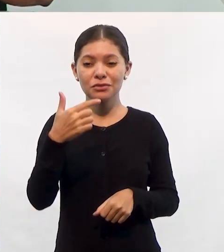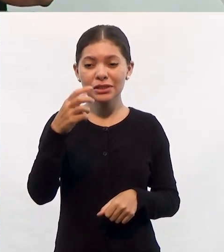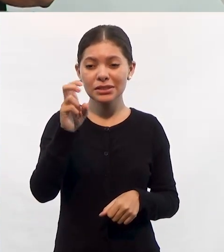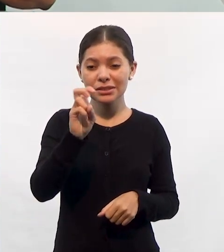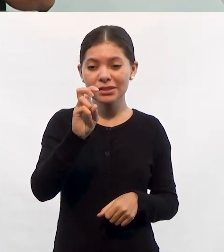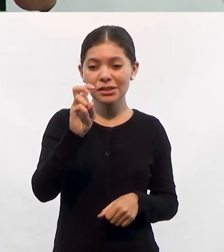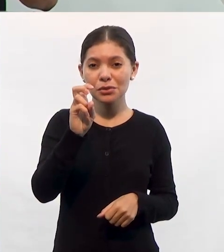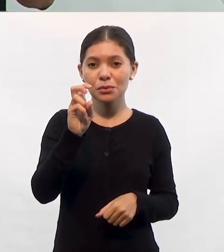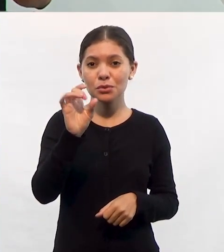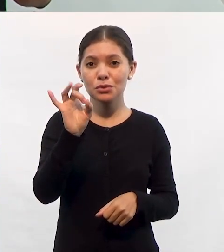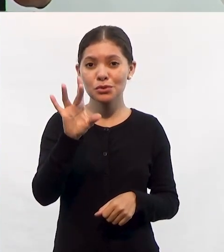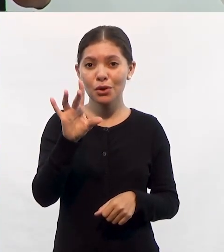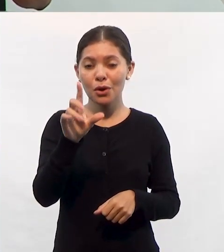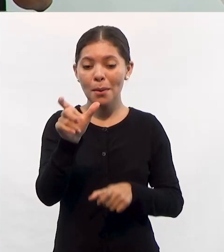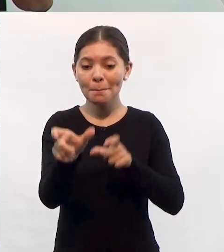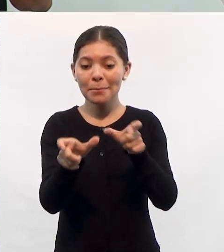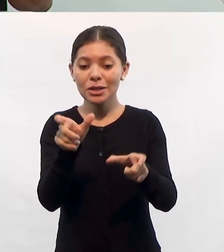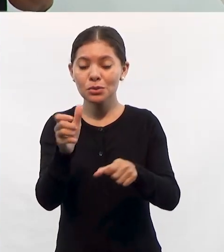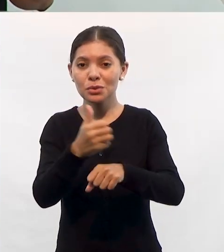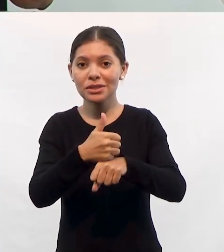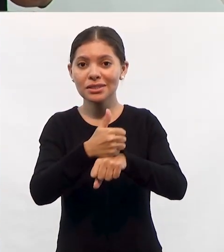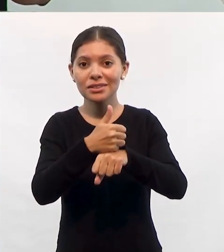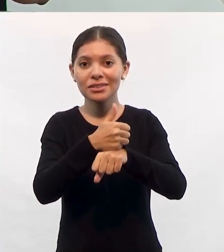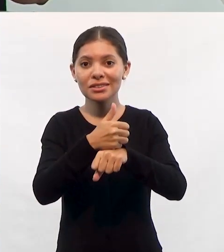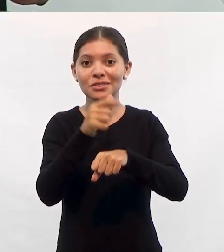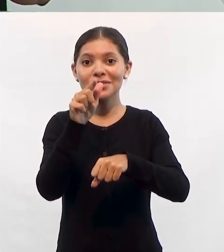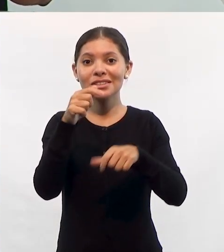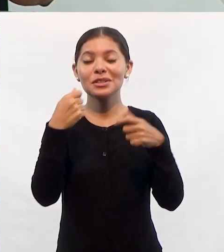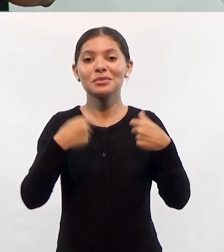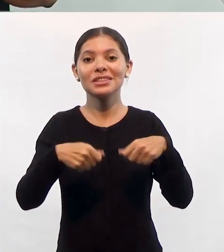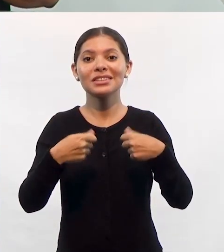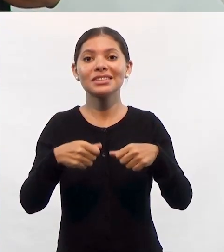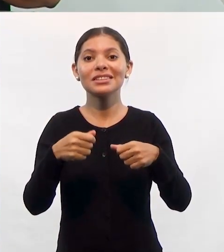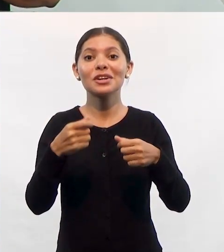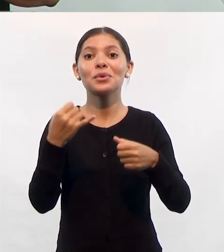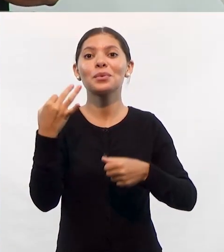Pedreiras para realizar Essas atividades você precisa de